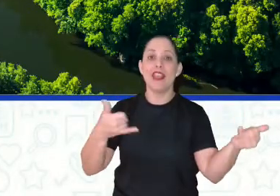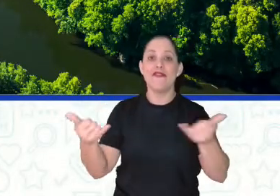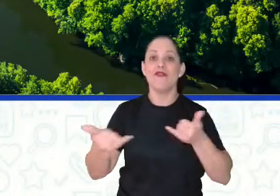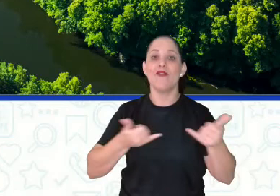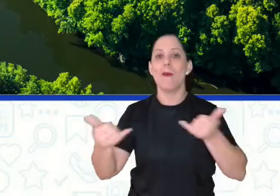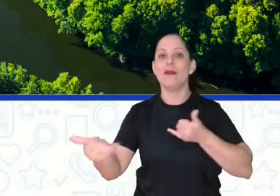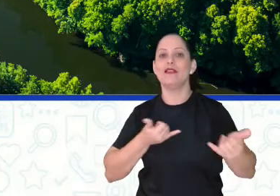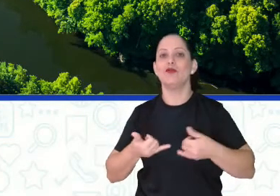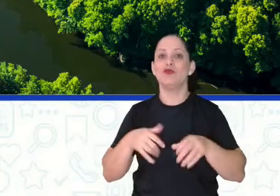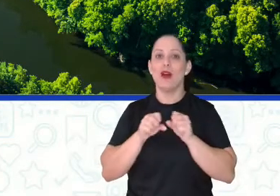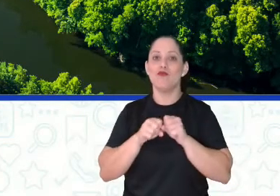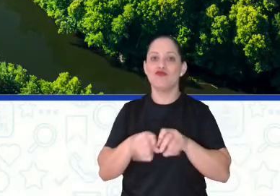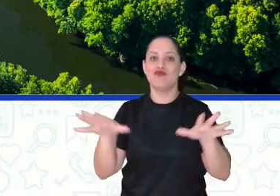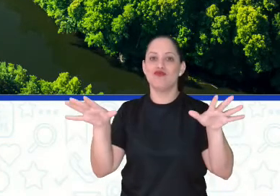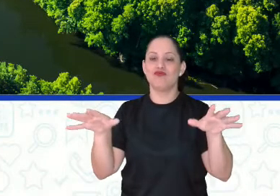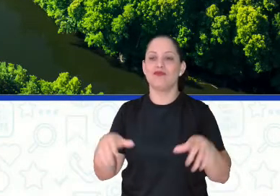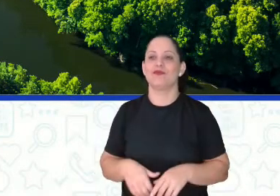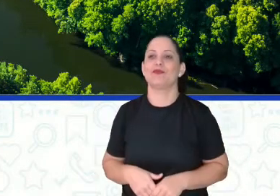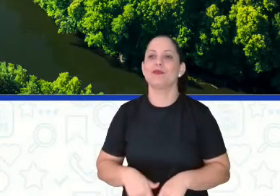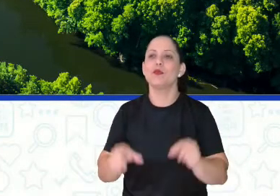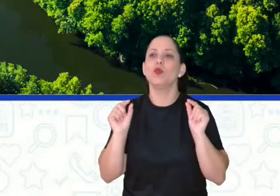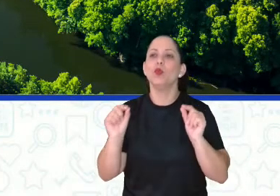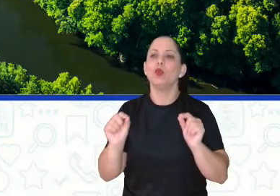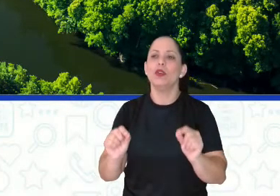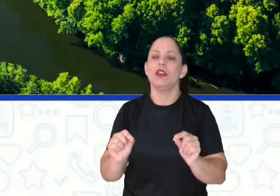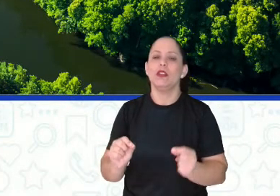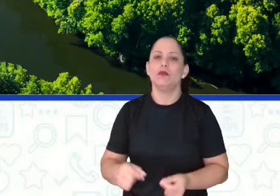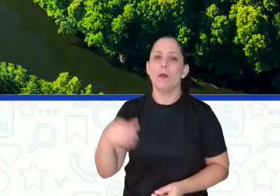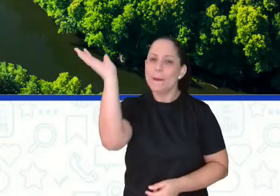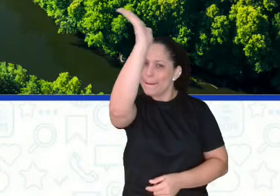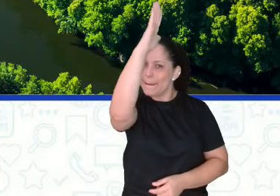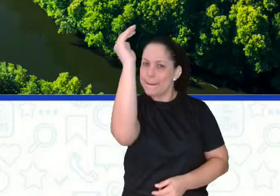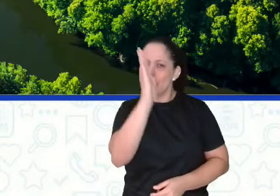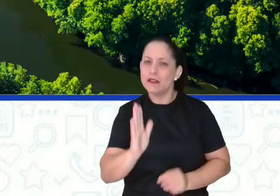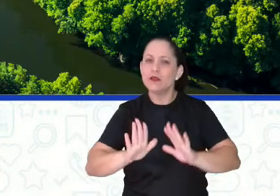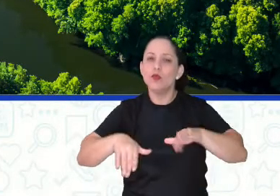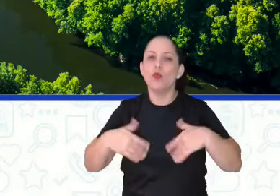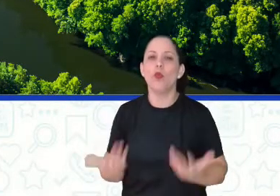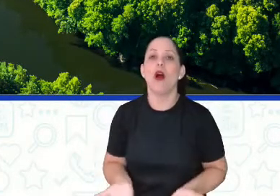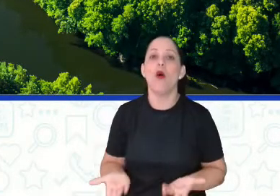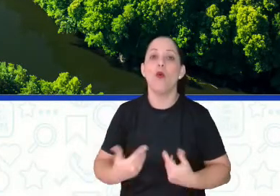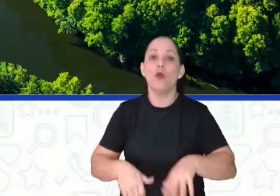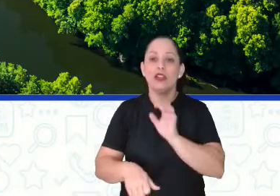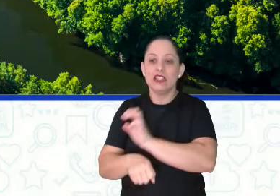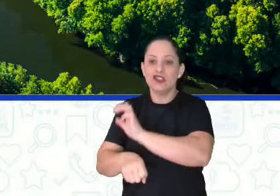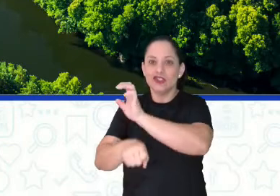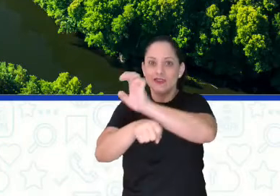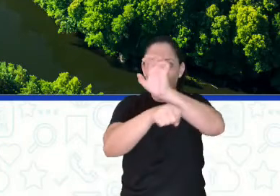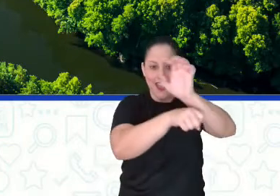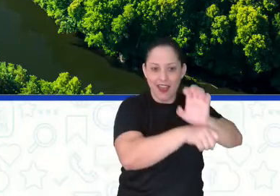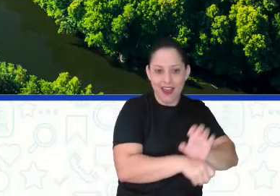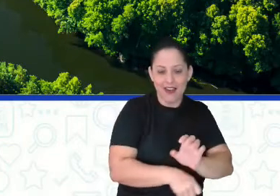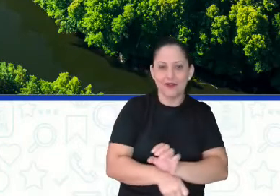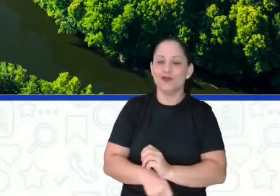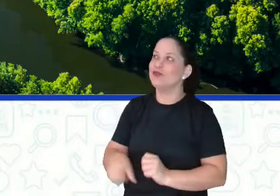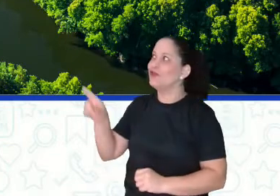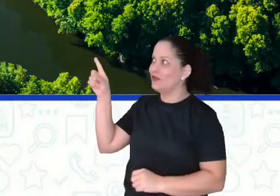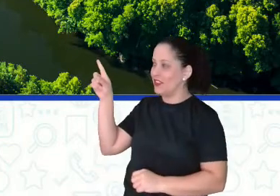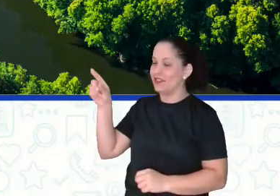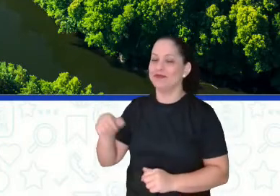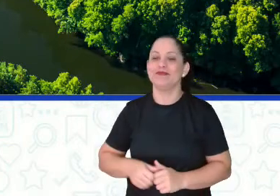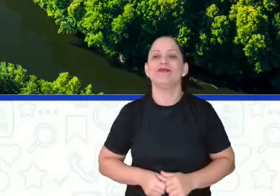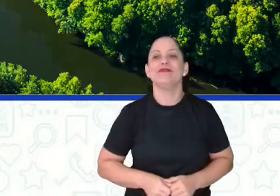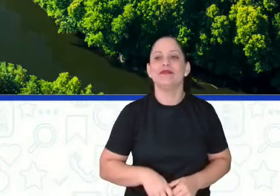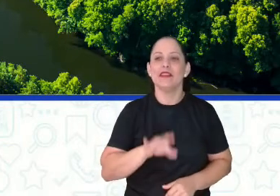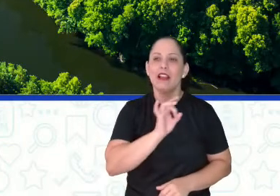saber, né, no nosso país, quais os estados que a Amazônia ocupa. E eu coloquei aí a sigla de cada um.